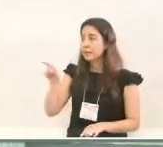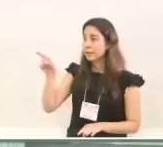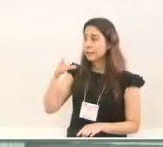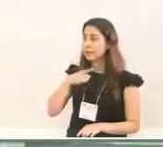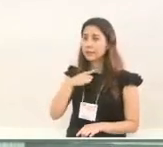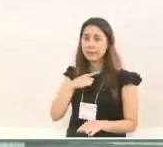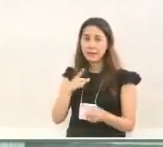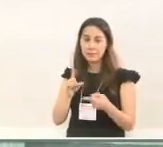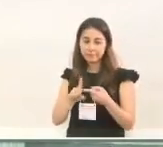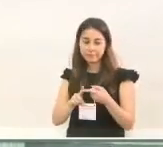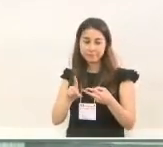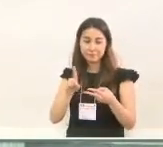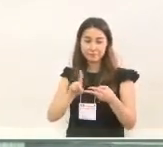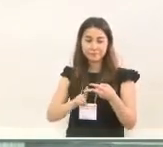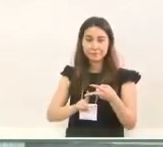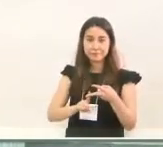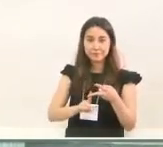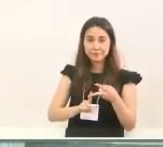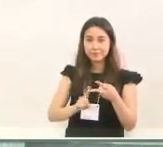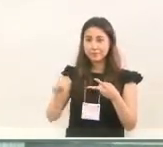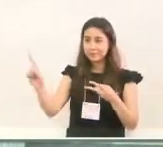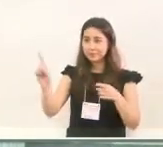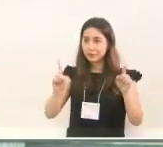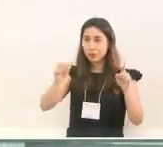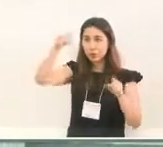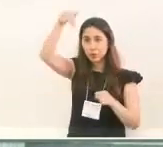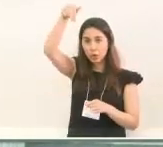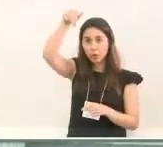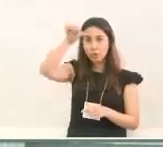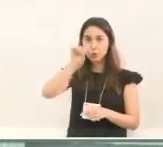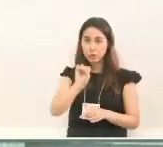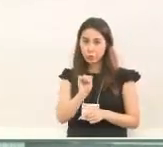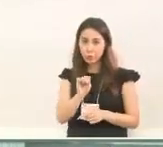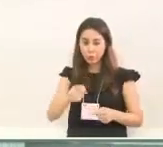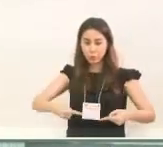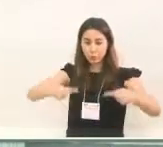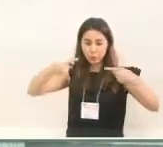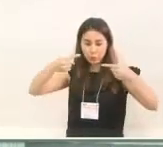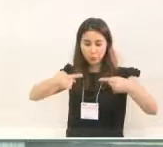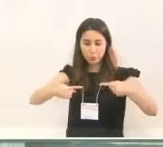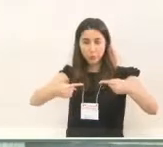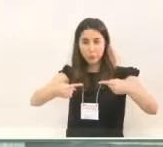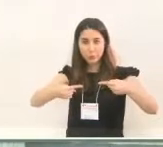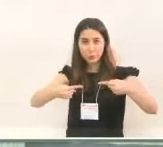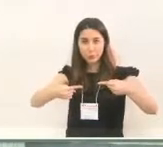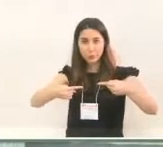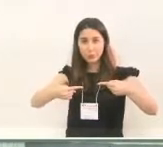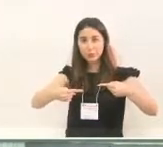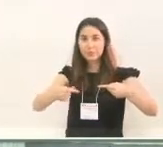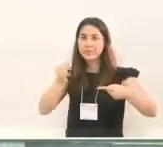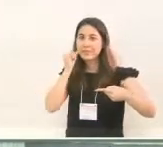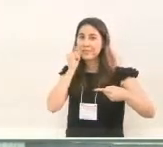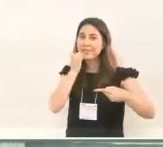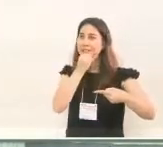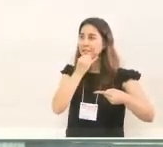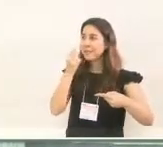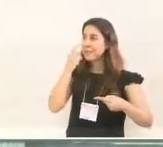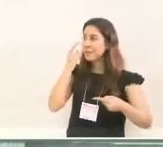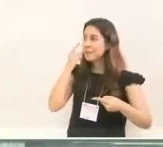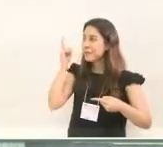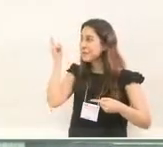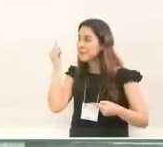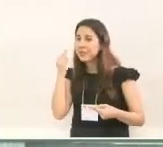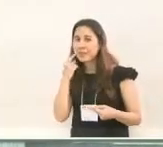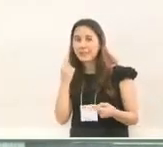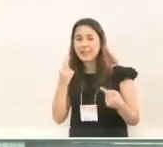são joão 1 do norte e do sul se realizavam por que não também seguimos um exemplo de poços de caldas